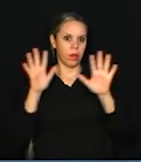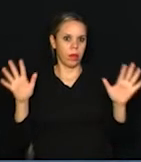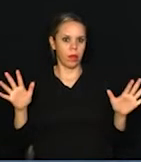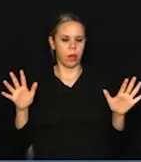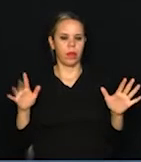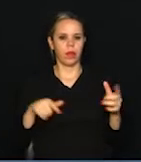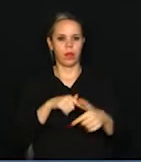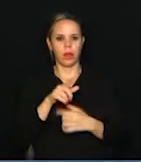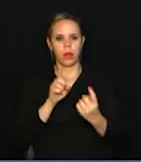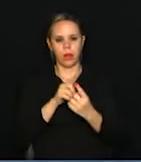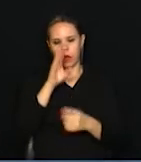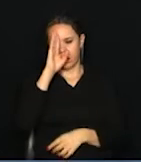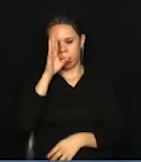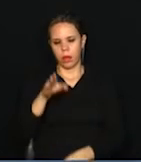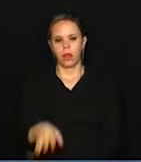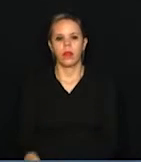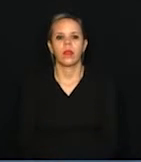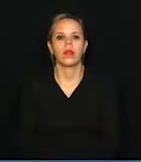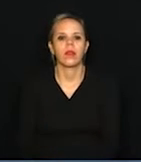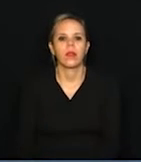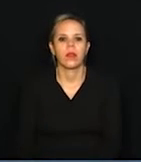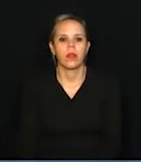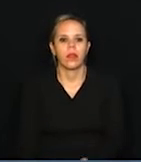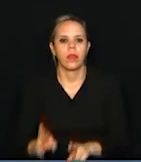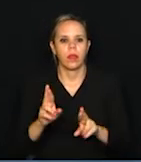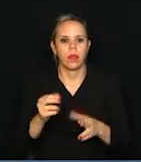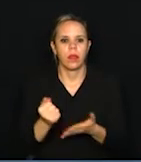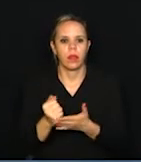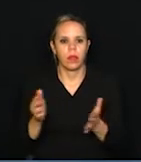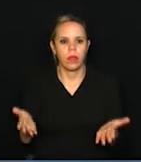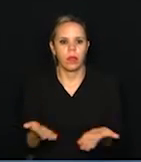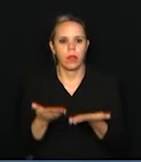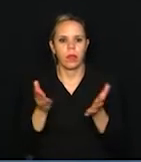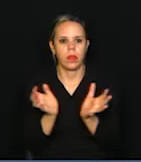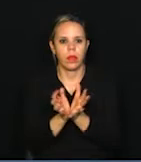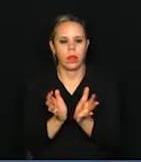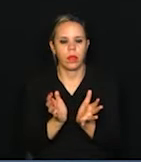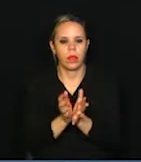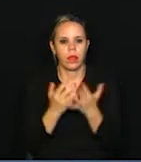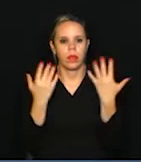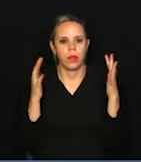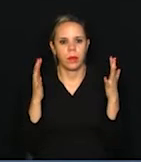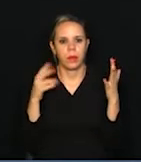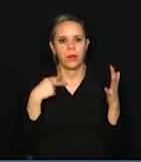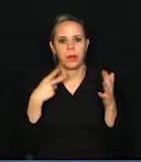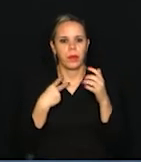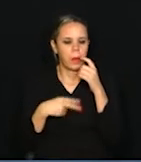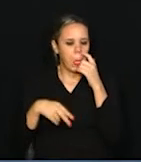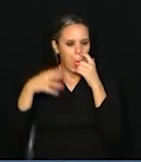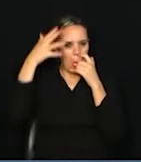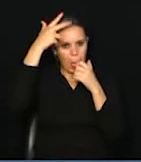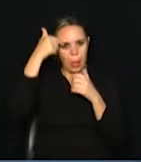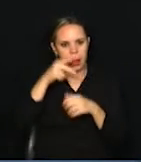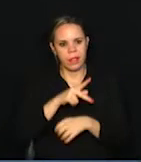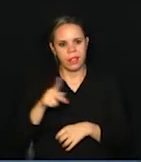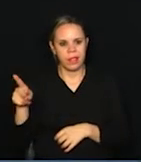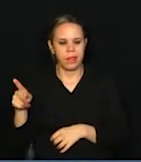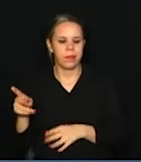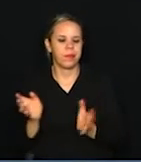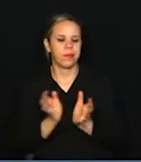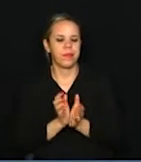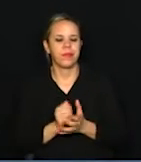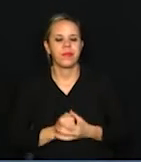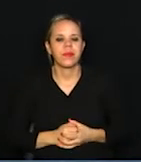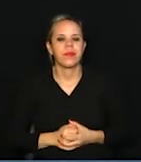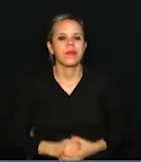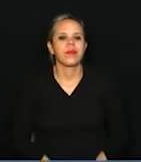serviço público é fundamental e espero contribuir aqui nesta comissão. Parabéns, vereador Rodrigo, presidindo aí a comissão.